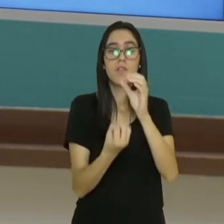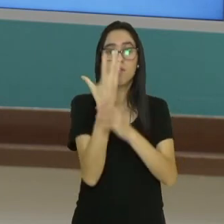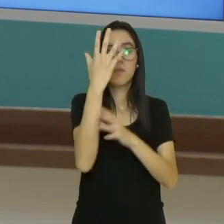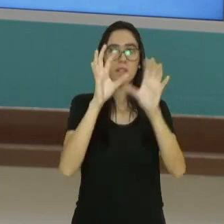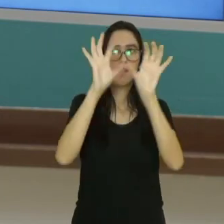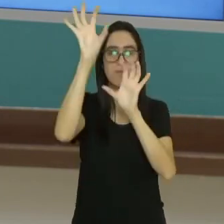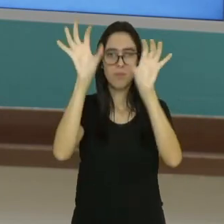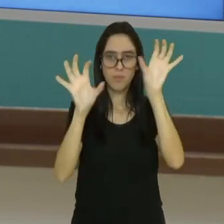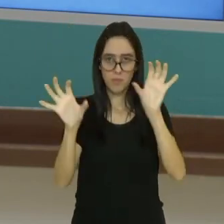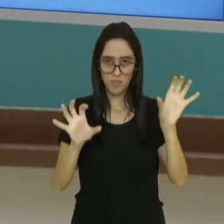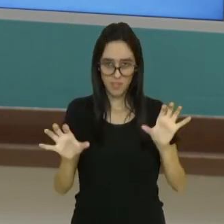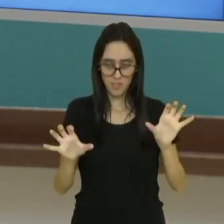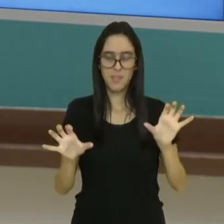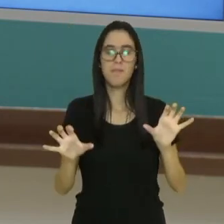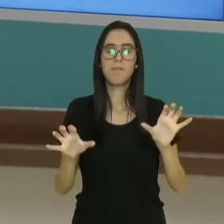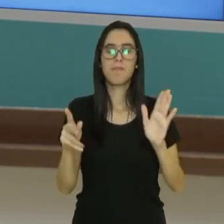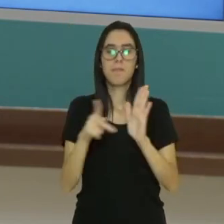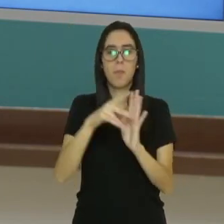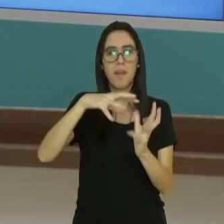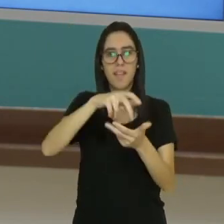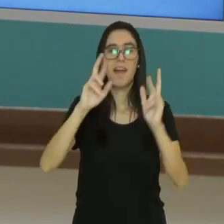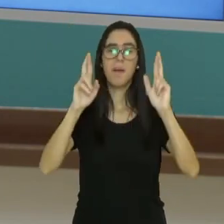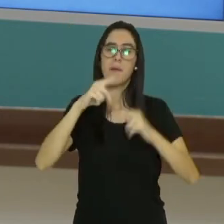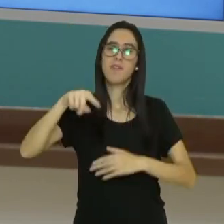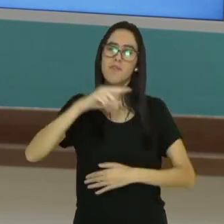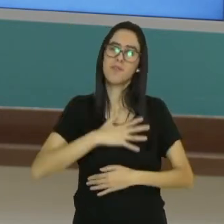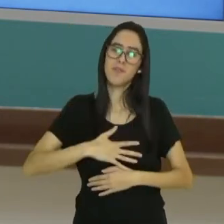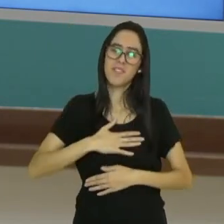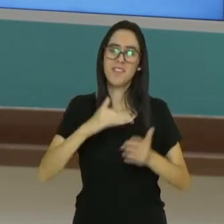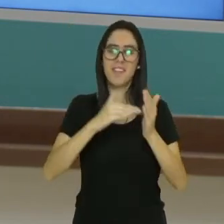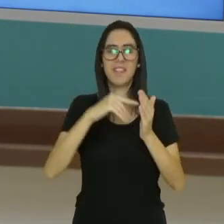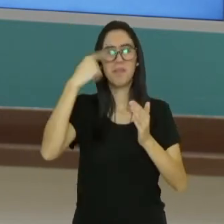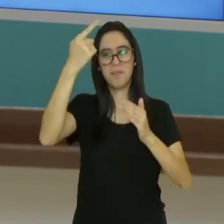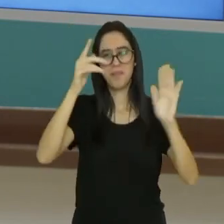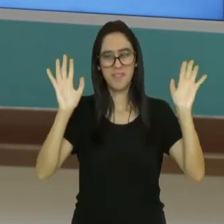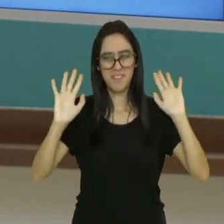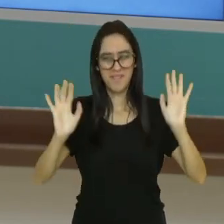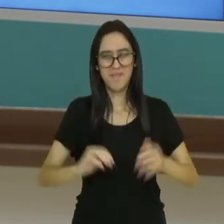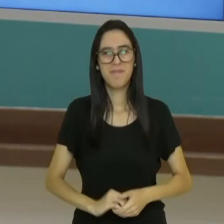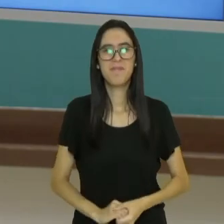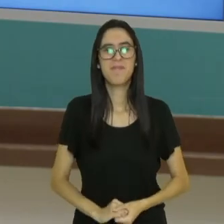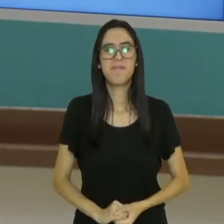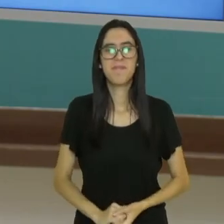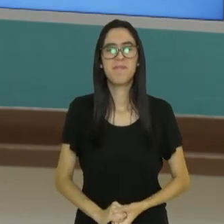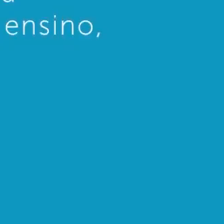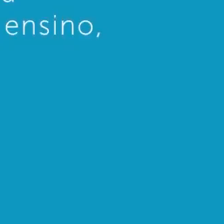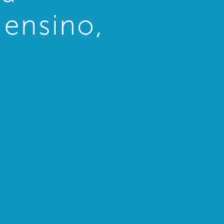a formação dos continentes da Terra. Espero que vocês tenham gostado. Até breve!